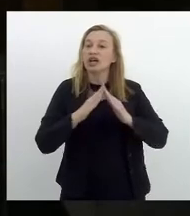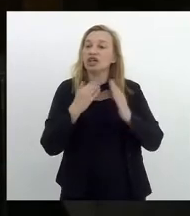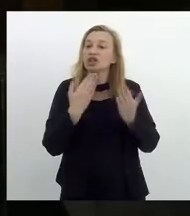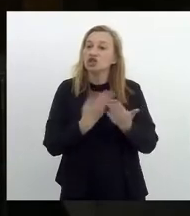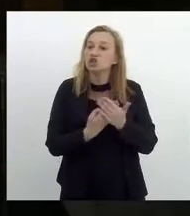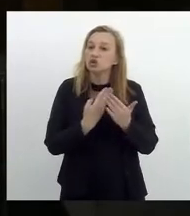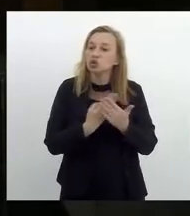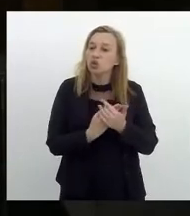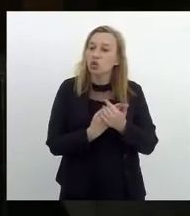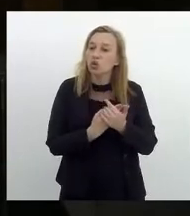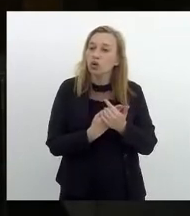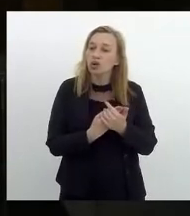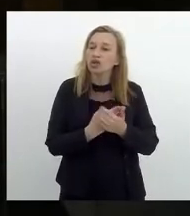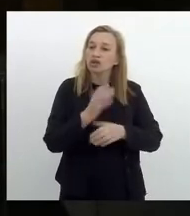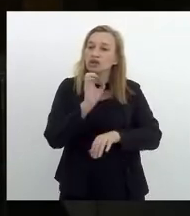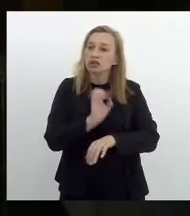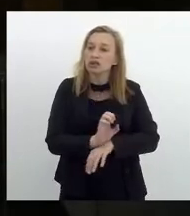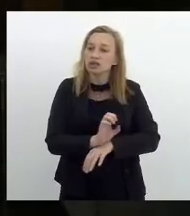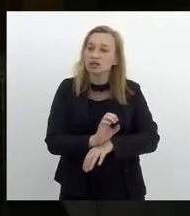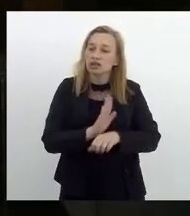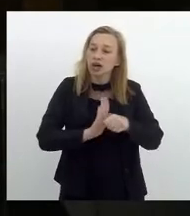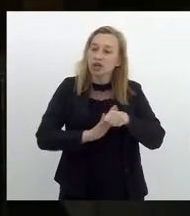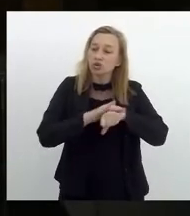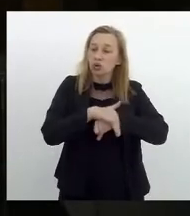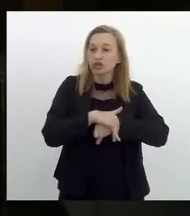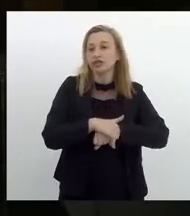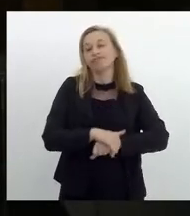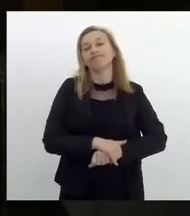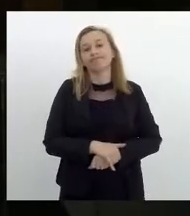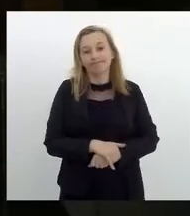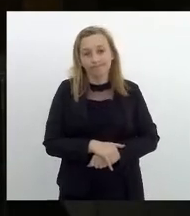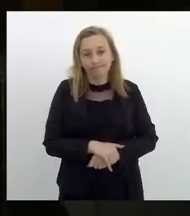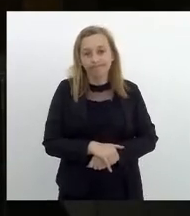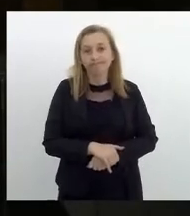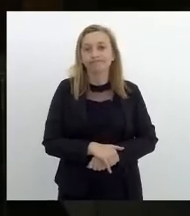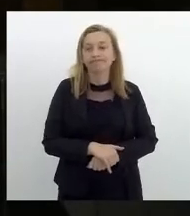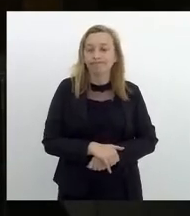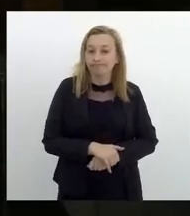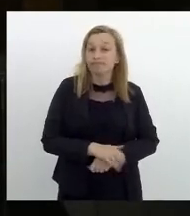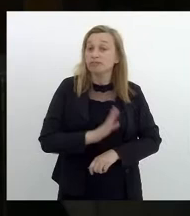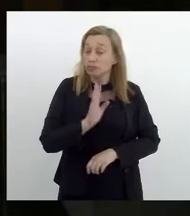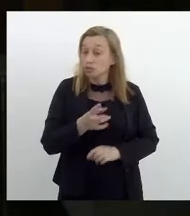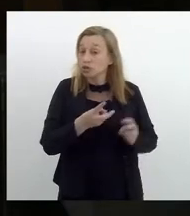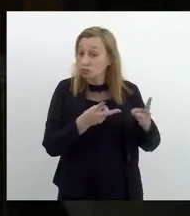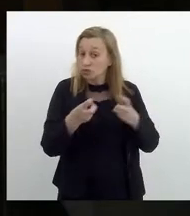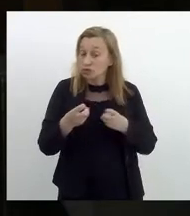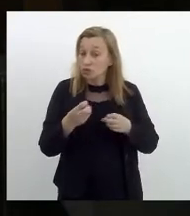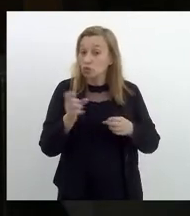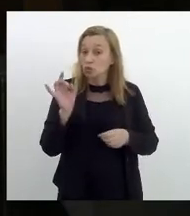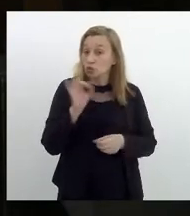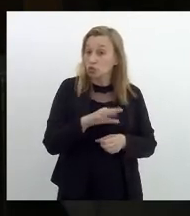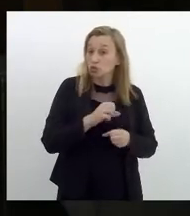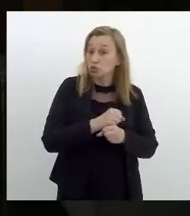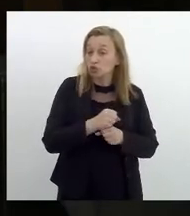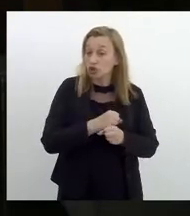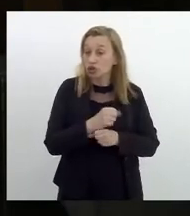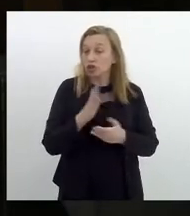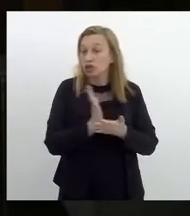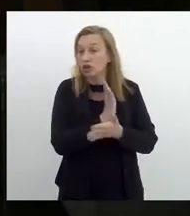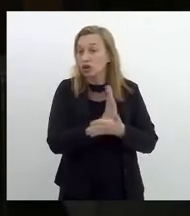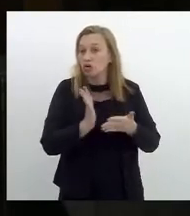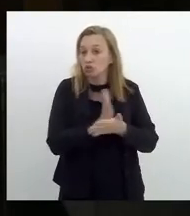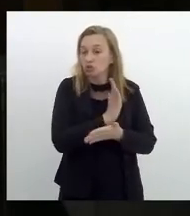escolas estaduais no turno da noite. E a gente já verificou nos últimos anos que, em alguns